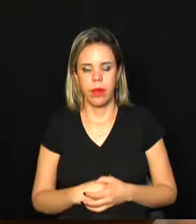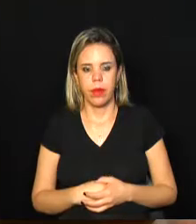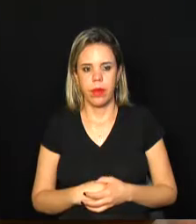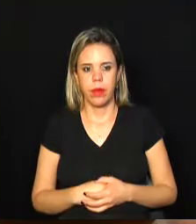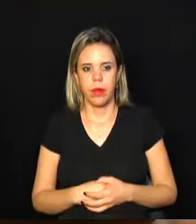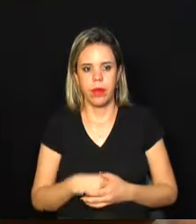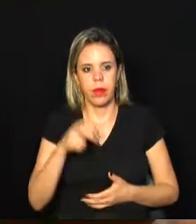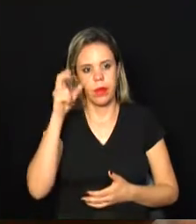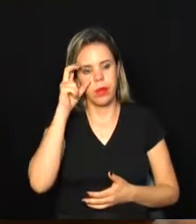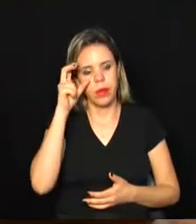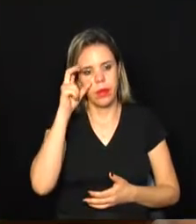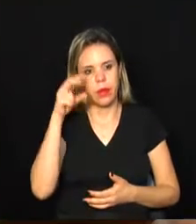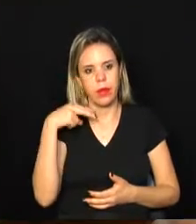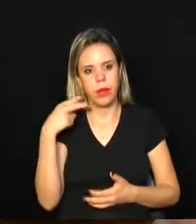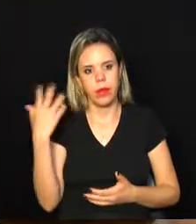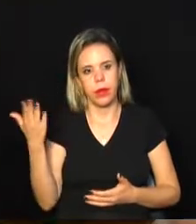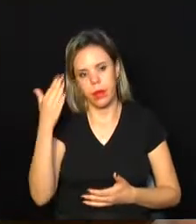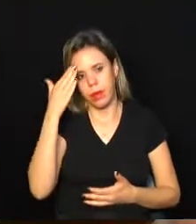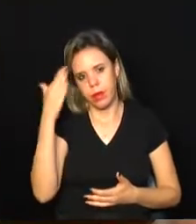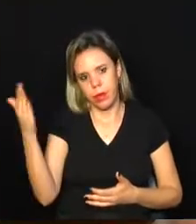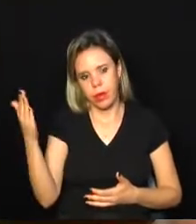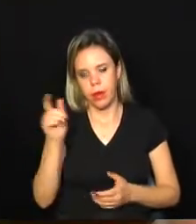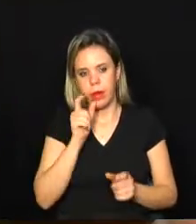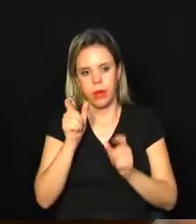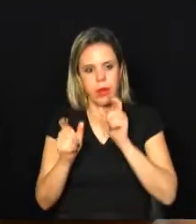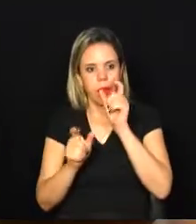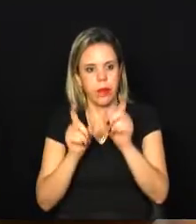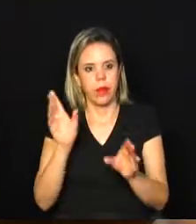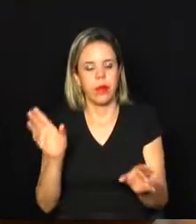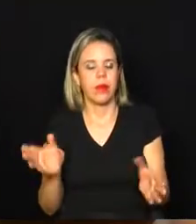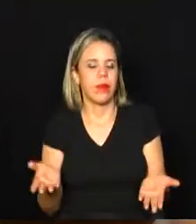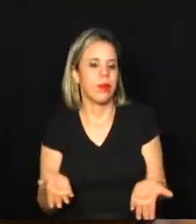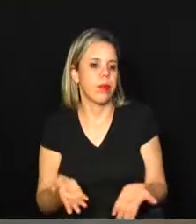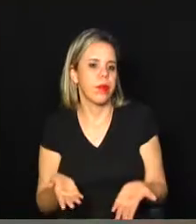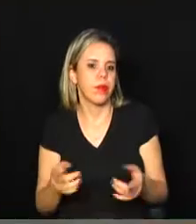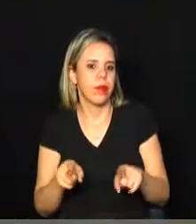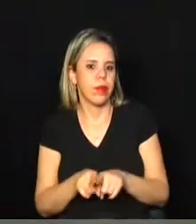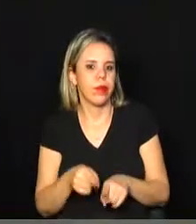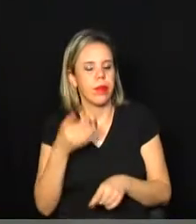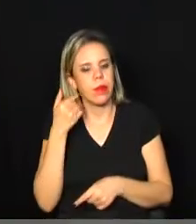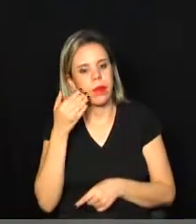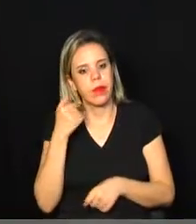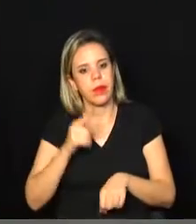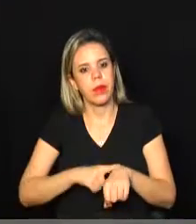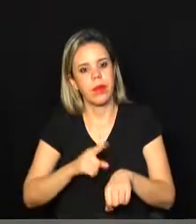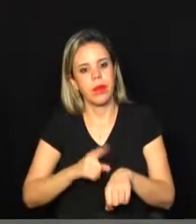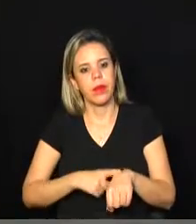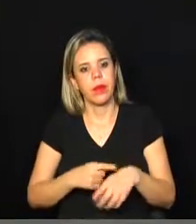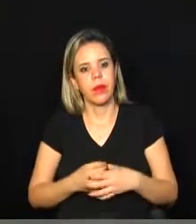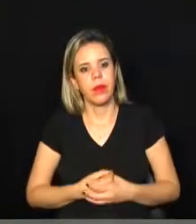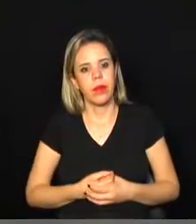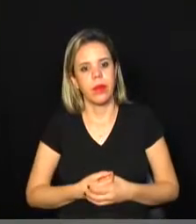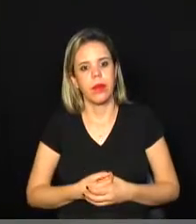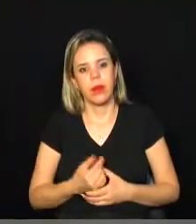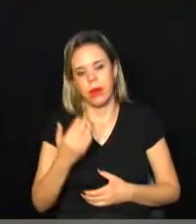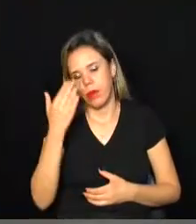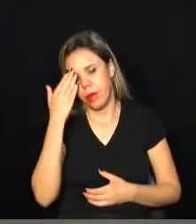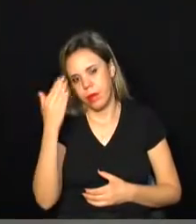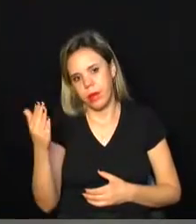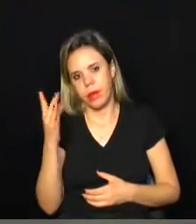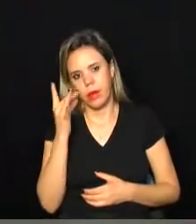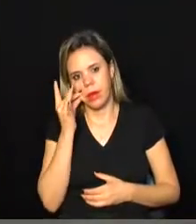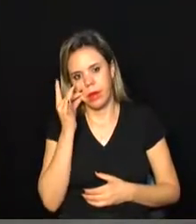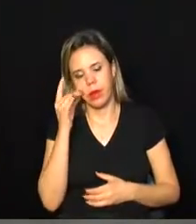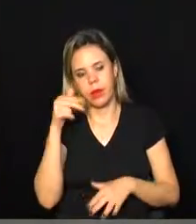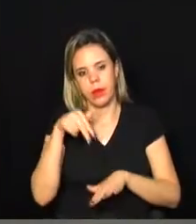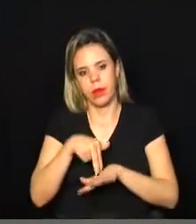Oi Carlinhos Vereador eu agradeço as palavras e também quero aproveitar esse momento para agradecer sua